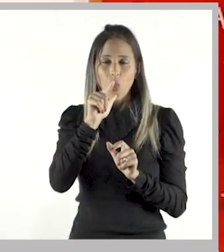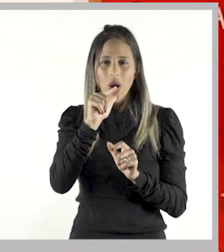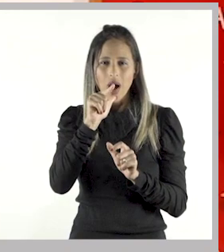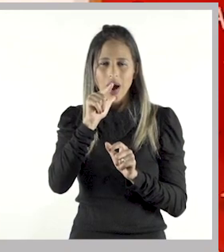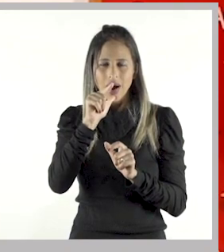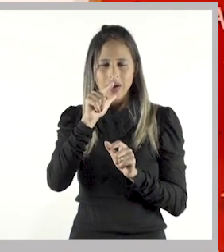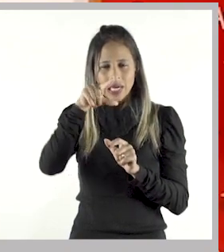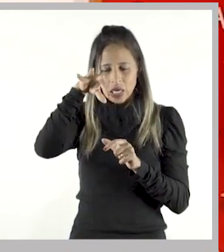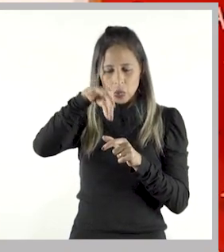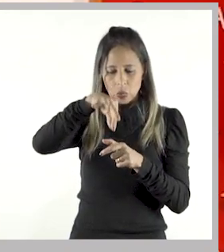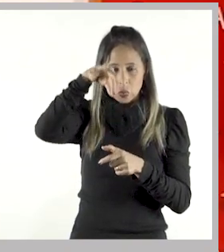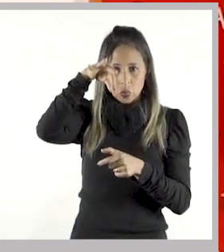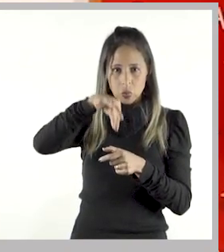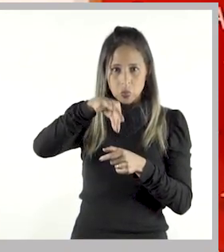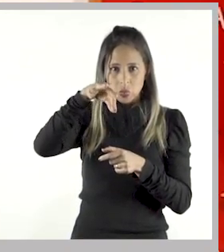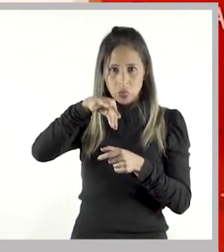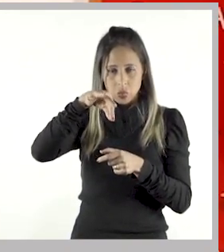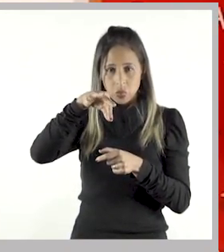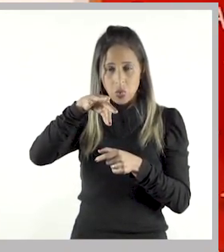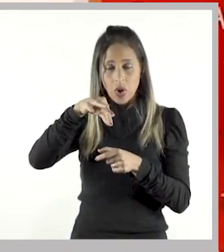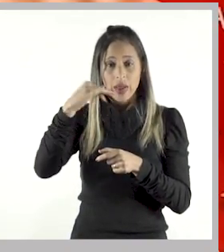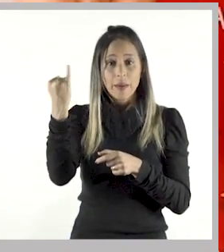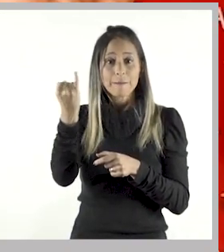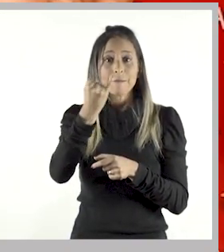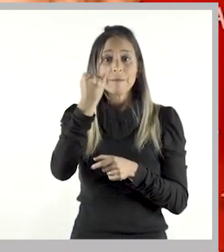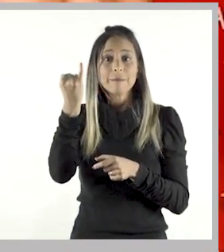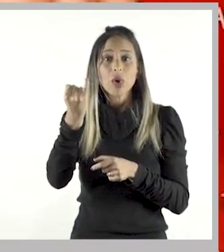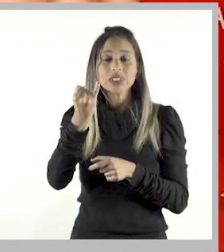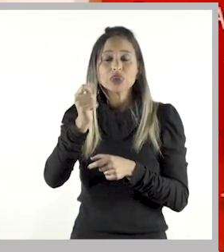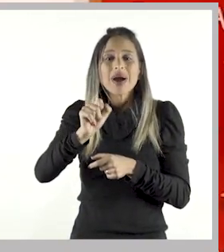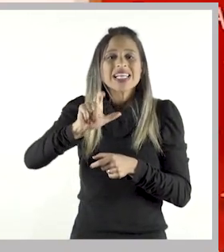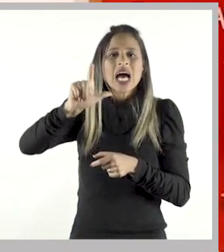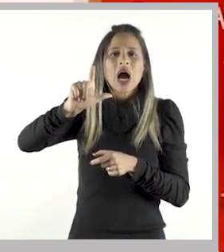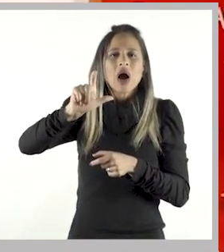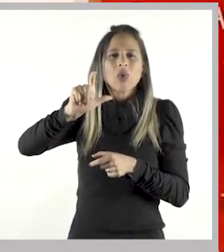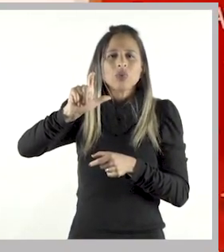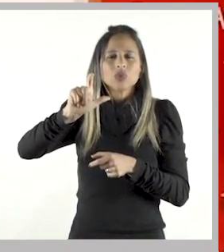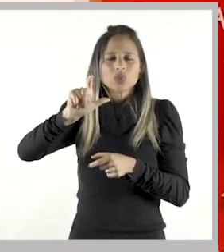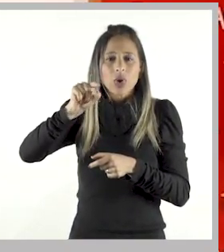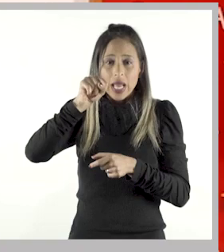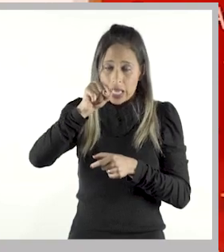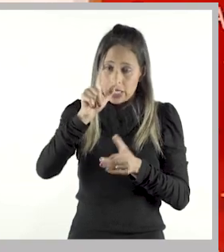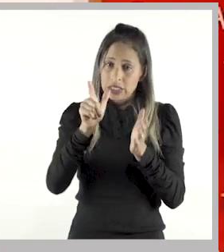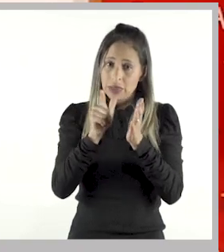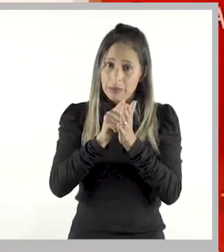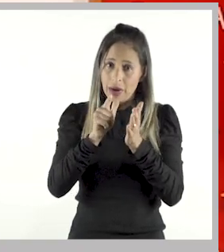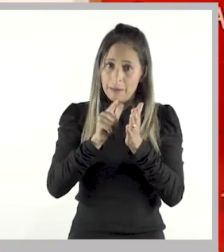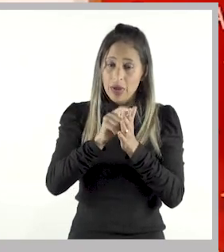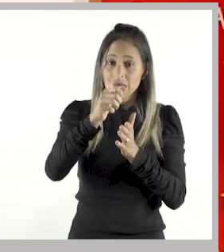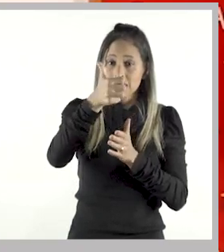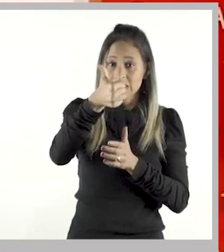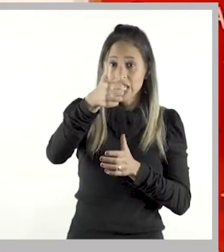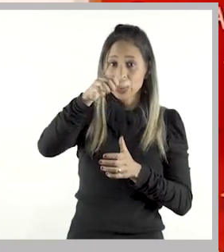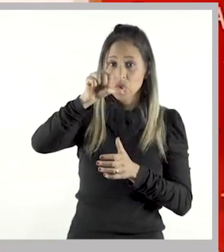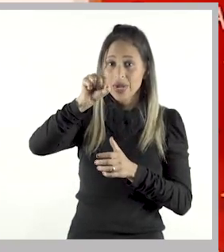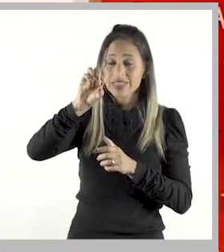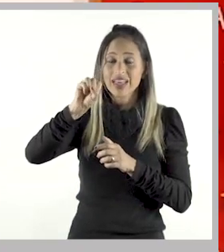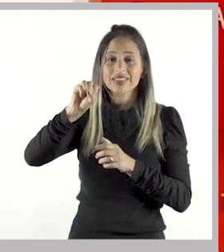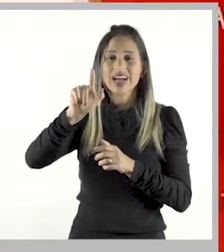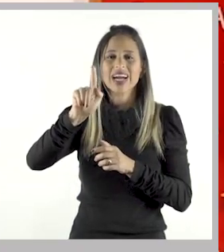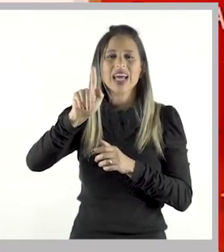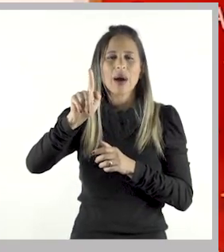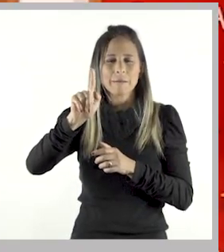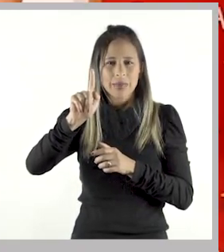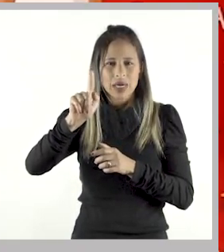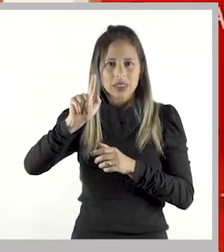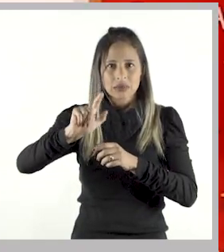que você coloque um papel com gramatura mais alta. Esse aqui, se eu não me engano, é 180 gramas, ele não é tão alto, mas como eu vou usar uma